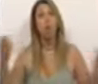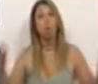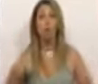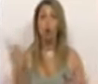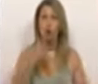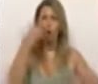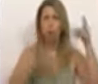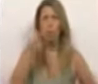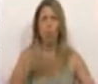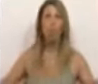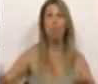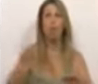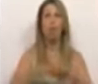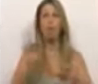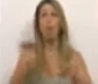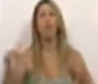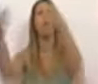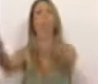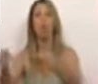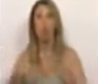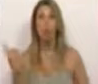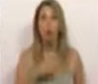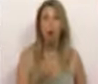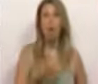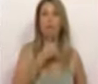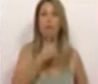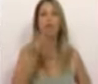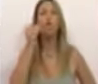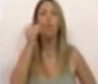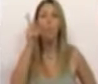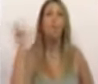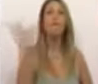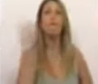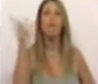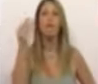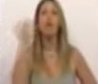não outros, que temos de determinar a nossa vida e o nosso devir coletivo.